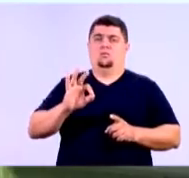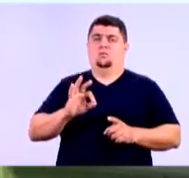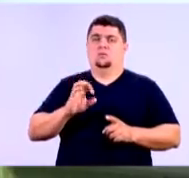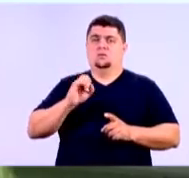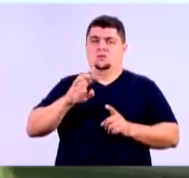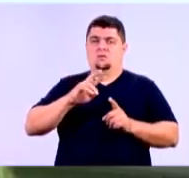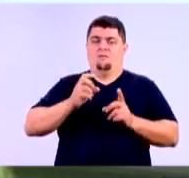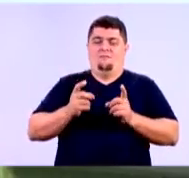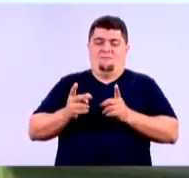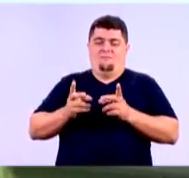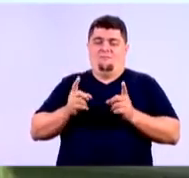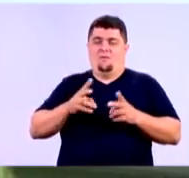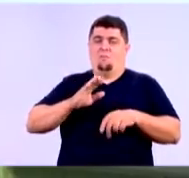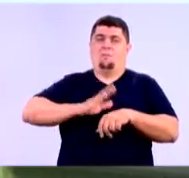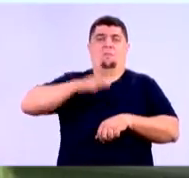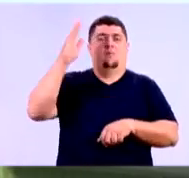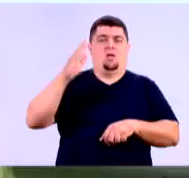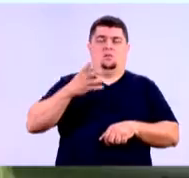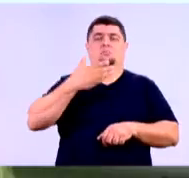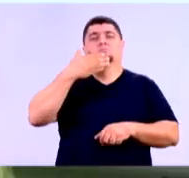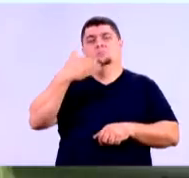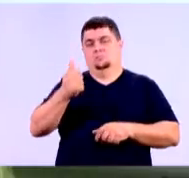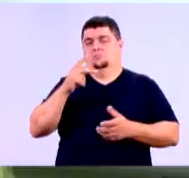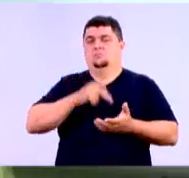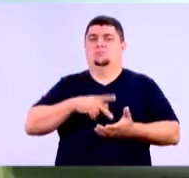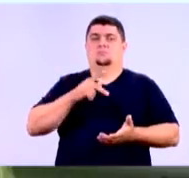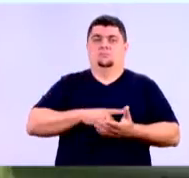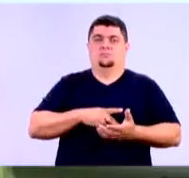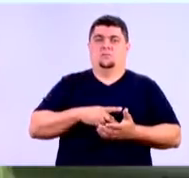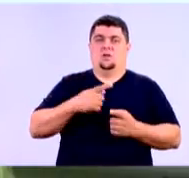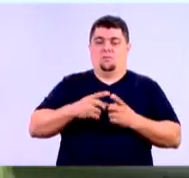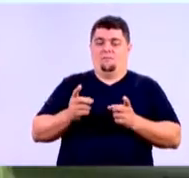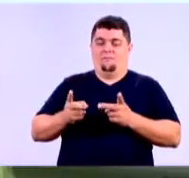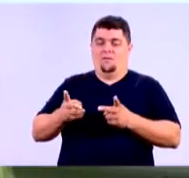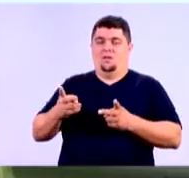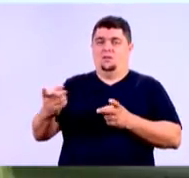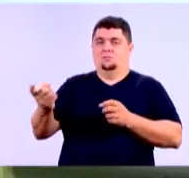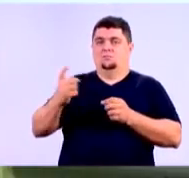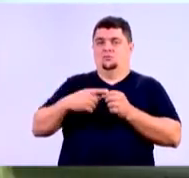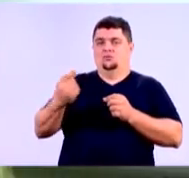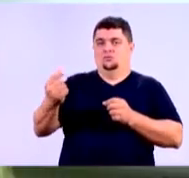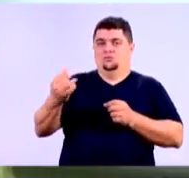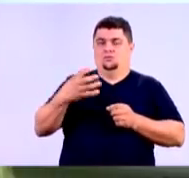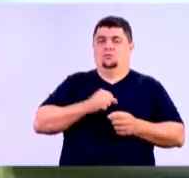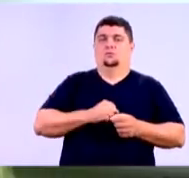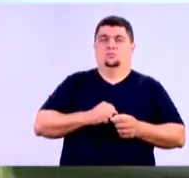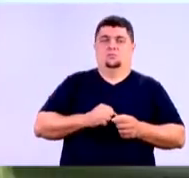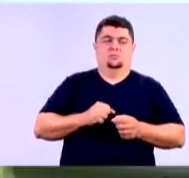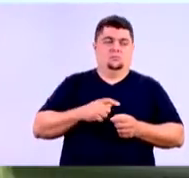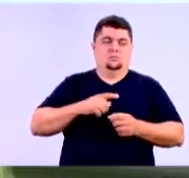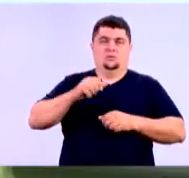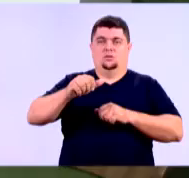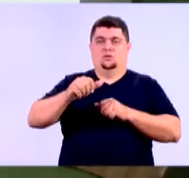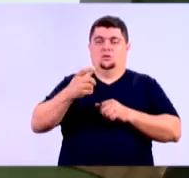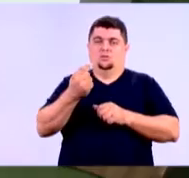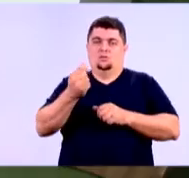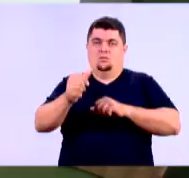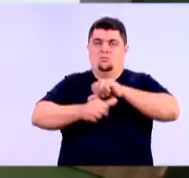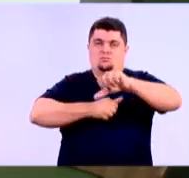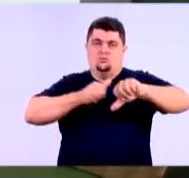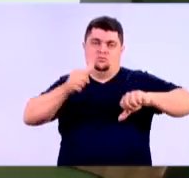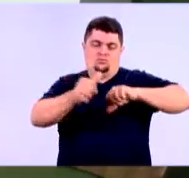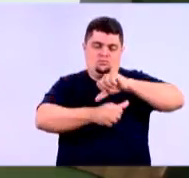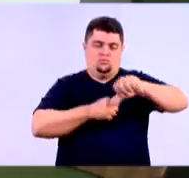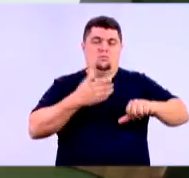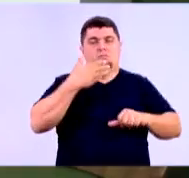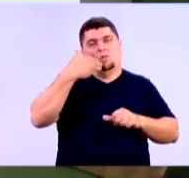maior for as vezes que você vende todo o seu capital, é da venda que vem a sua rentabilidade. Quanto mais você gira, né? Exatamente, o giro da Mais empresa